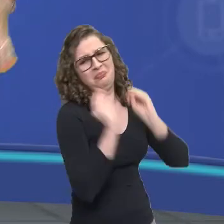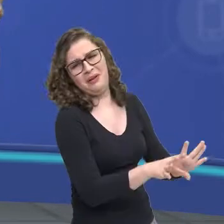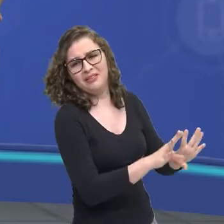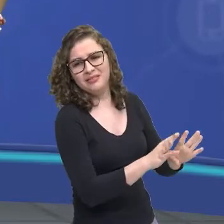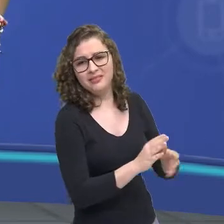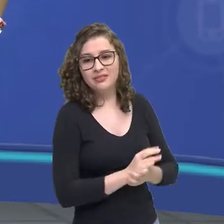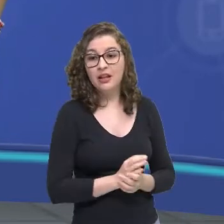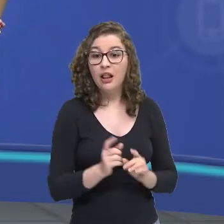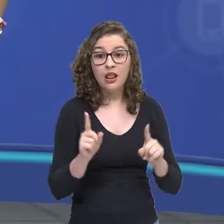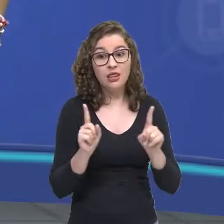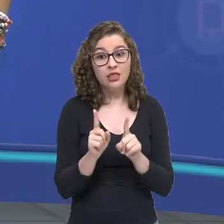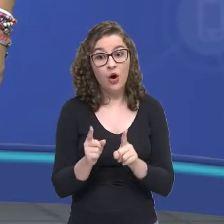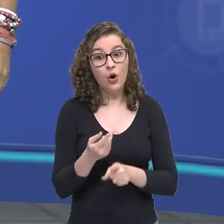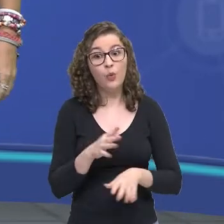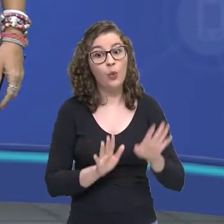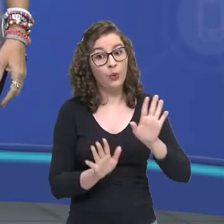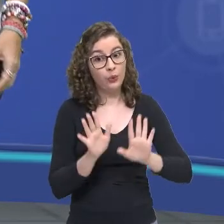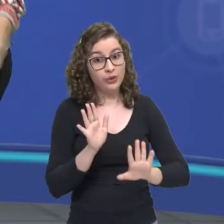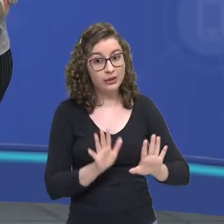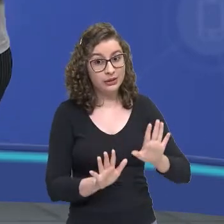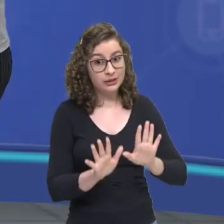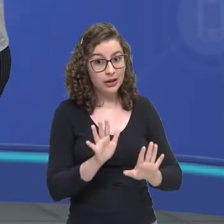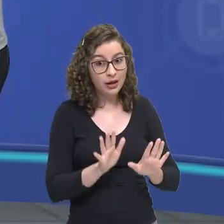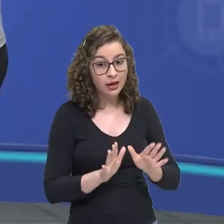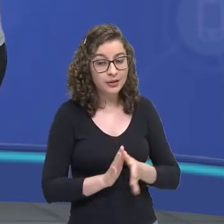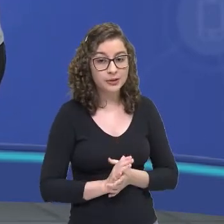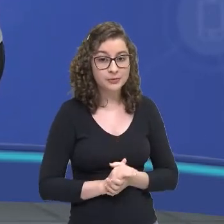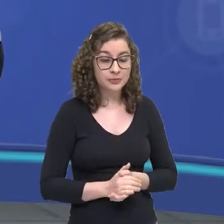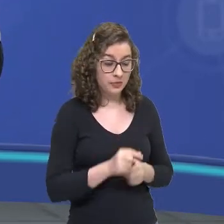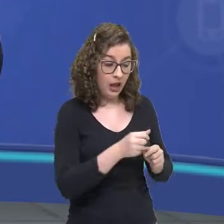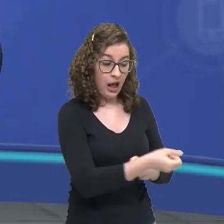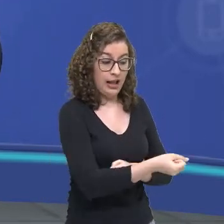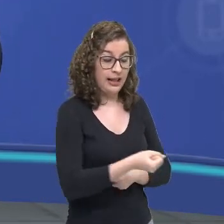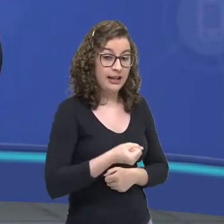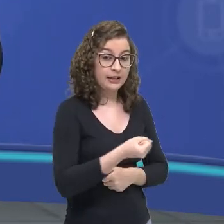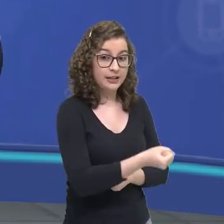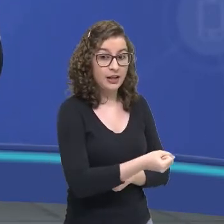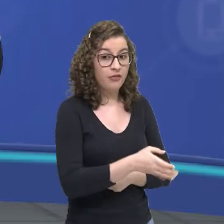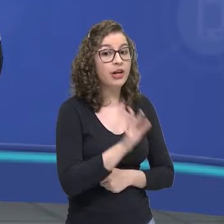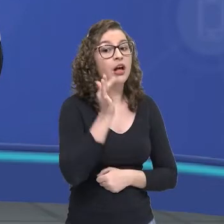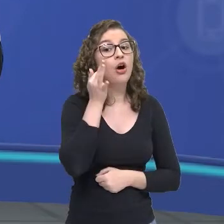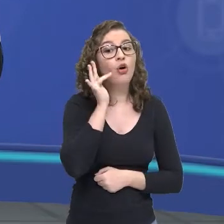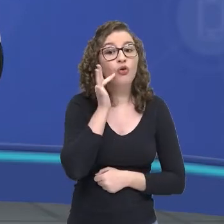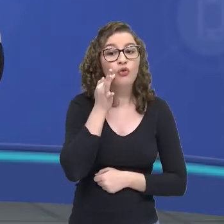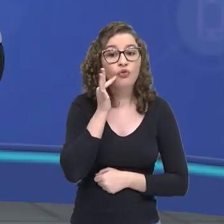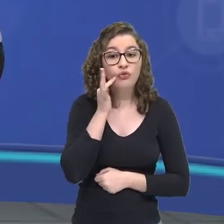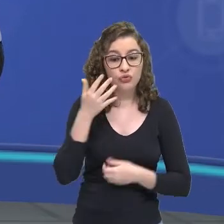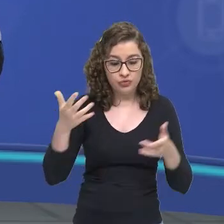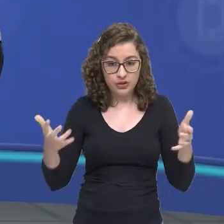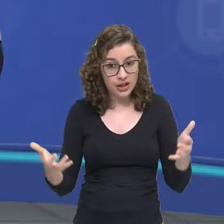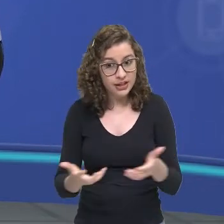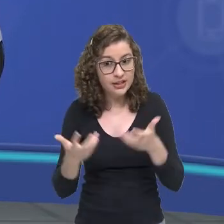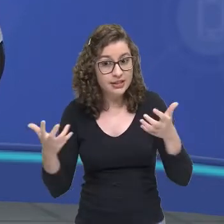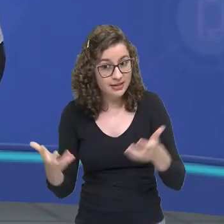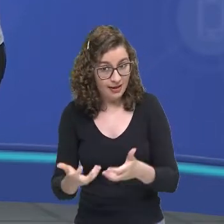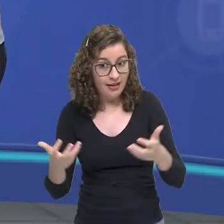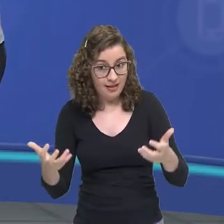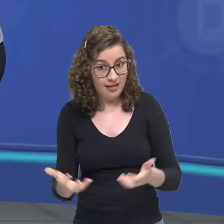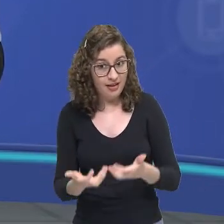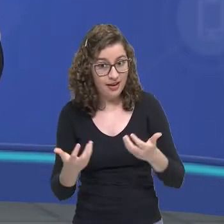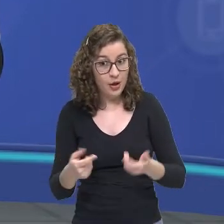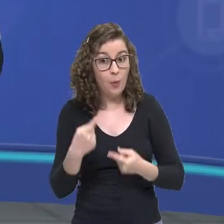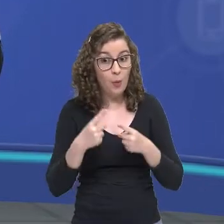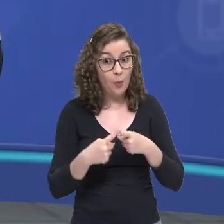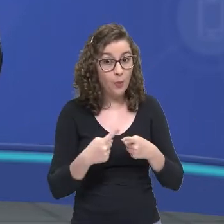na verdade a gente deveria colocar aqueles alimentos como frutas e hortaliças, tá? Porque a